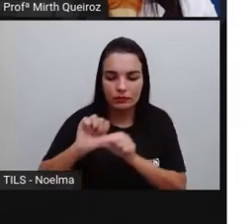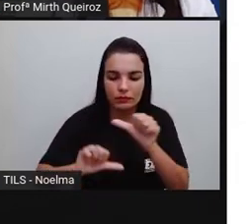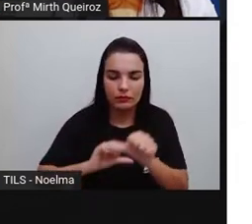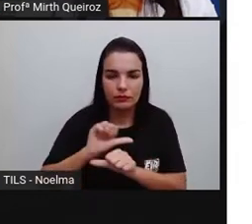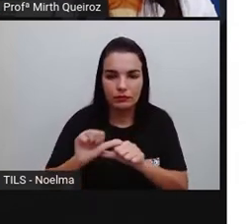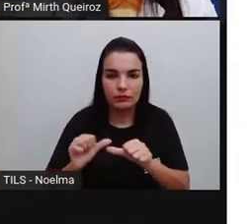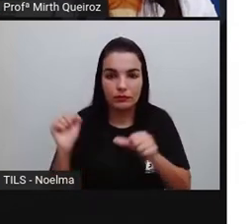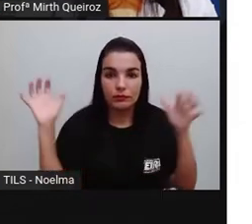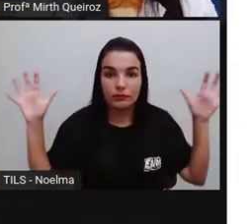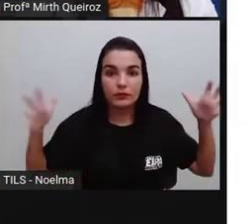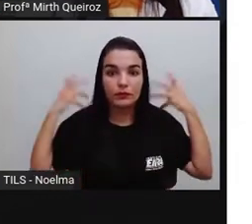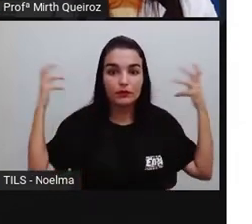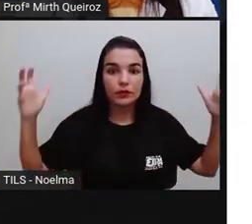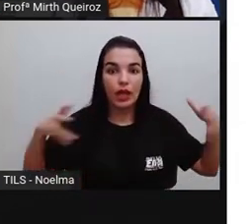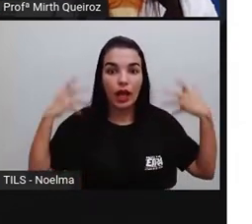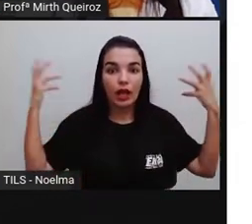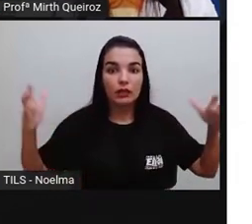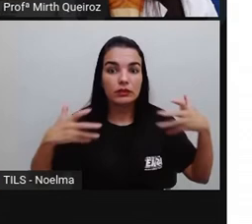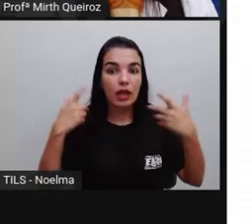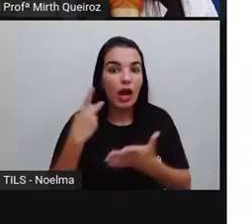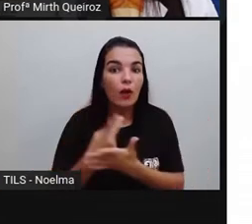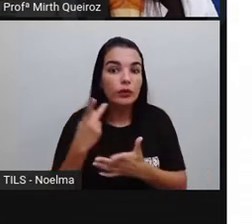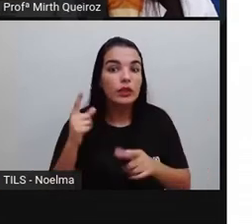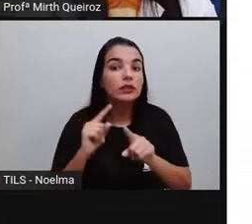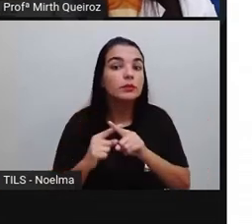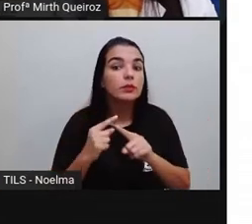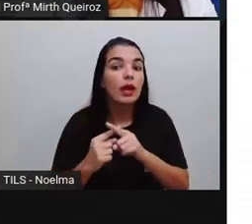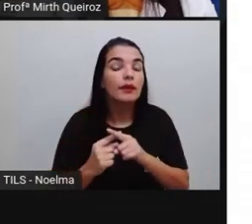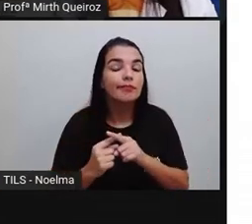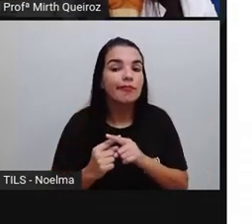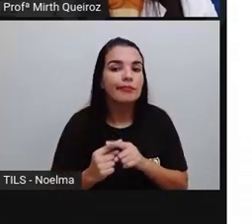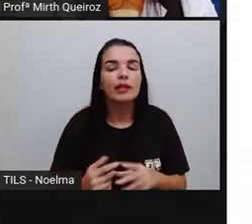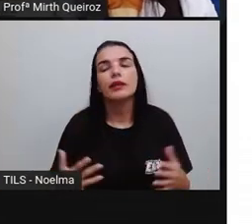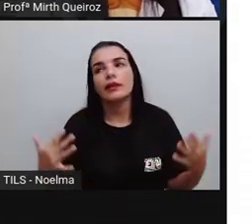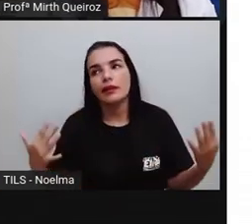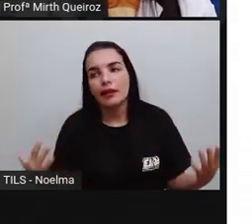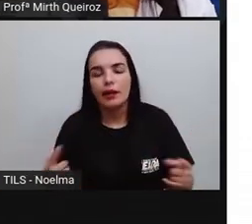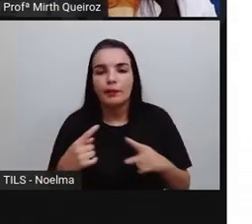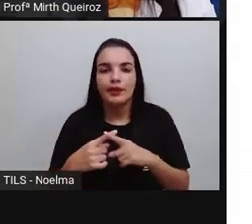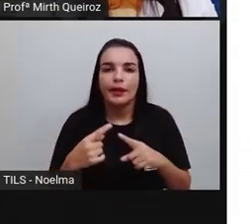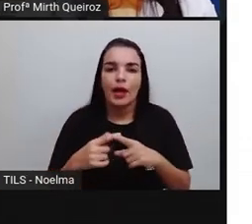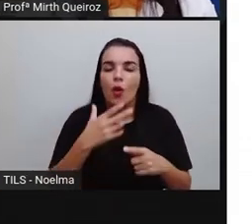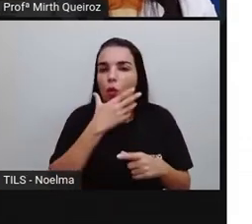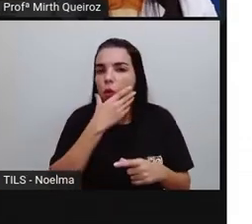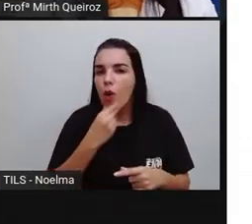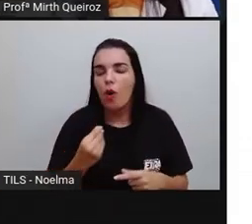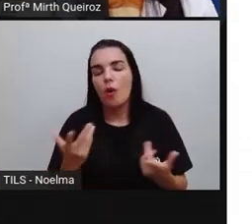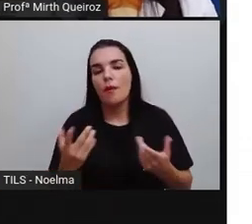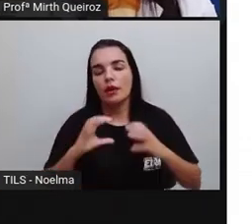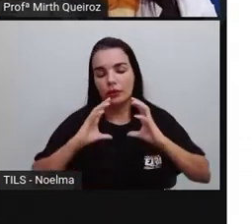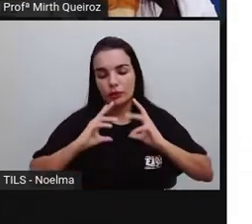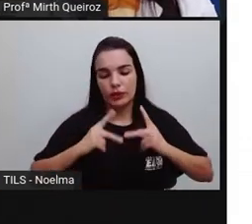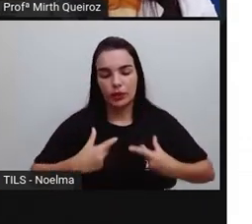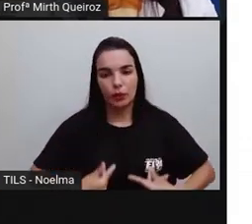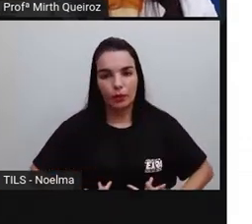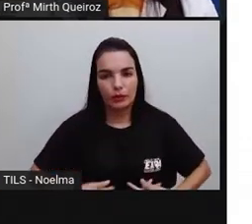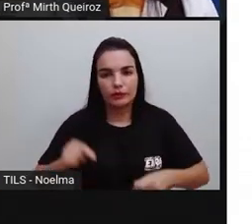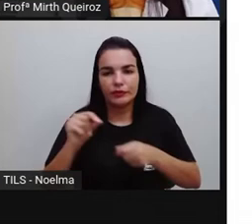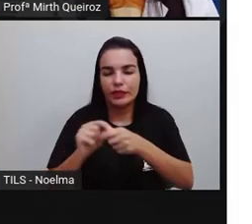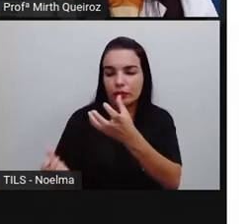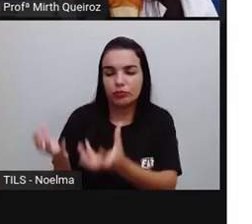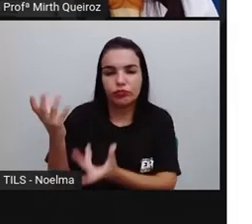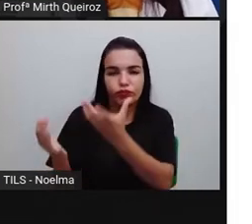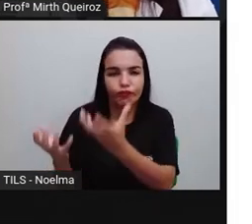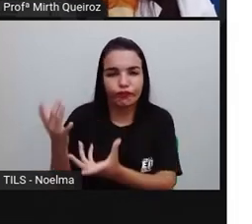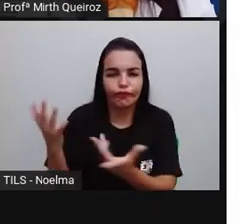por quê, Pro? As mudanças climáticas acontecem principalmente por conta da ação do homem no ambiente, né? As queimadas, né?